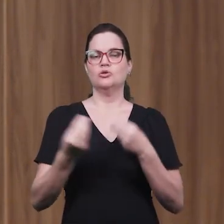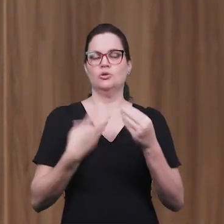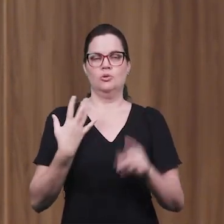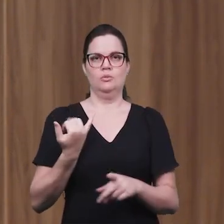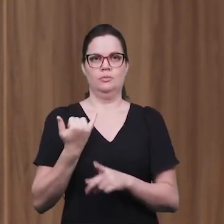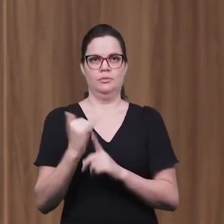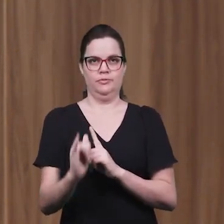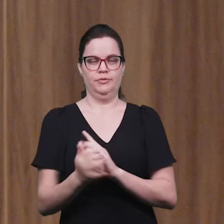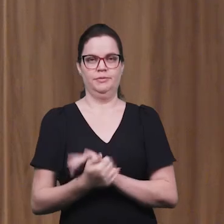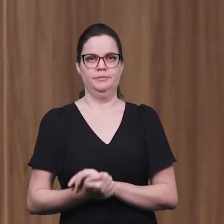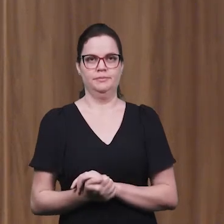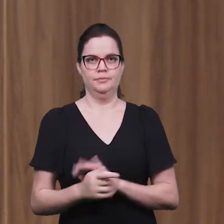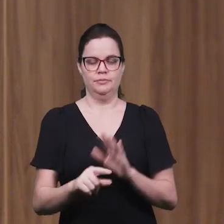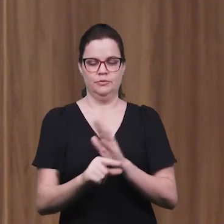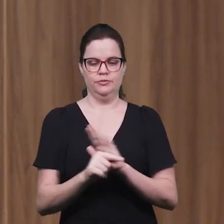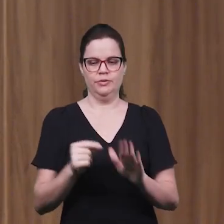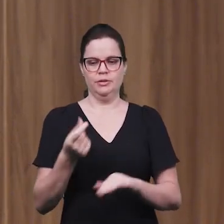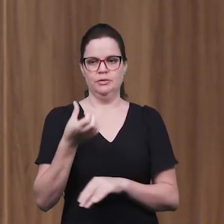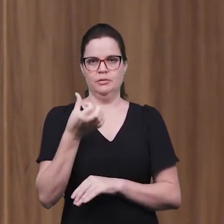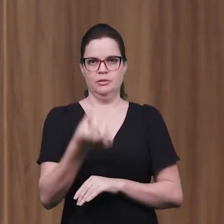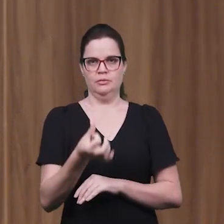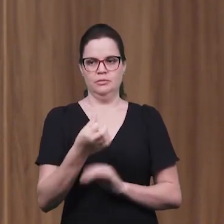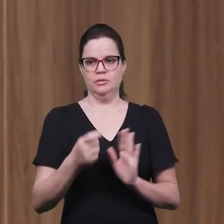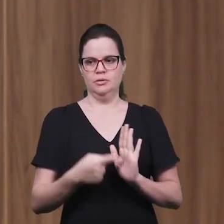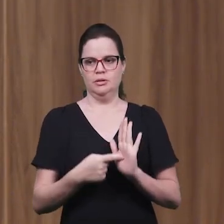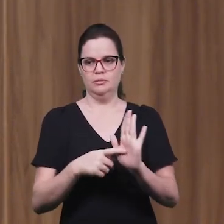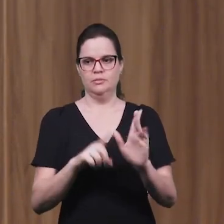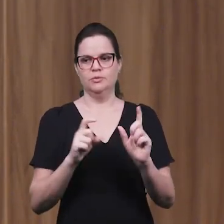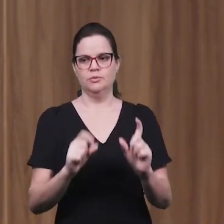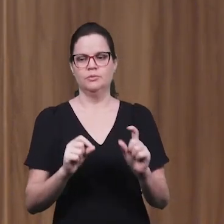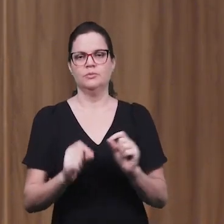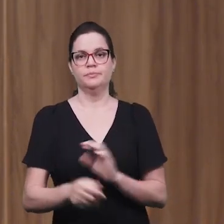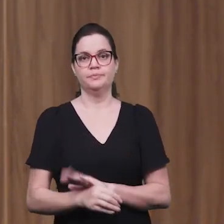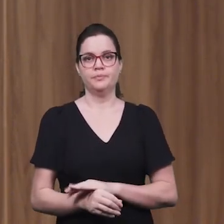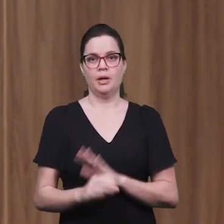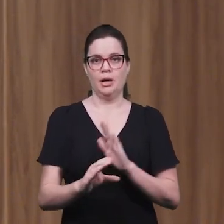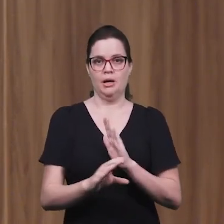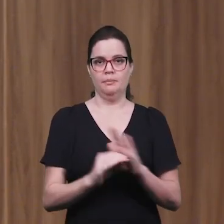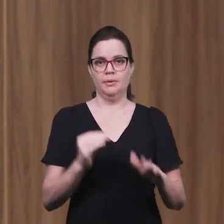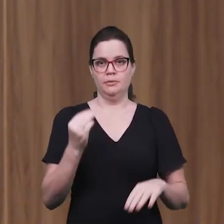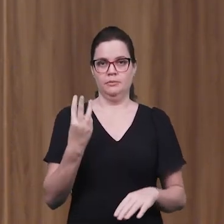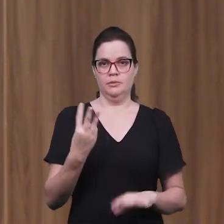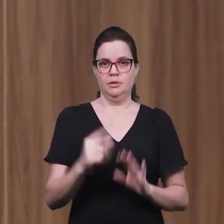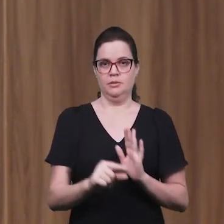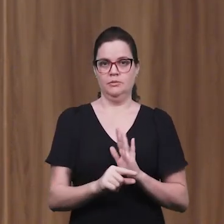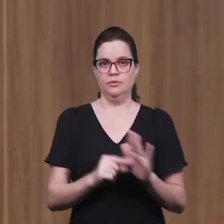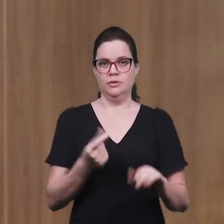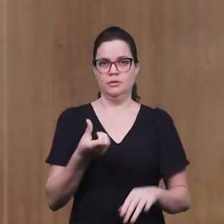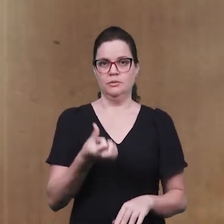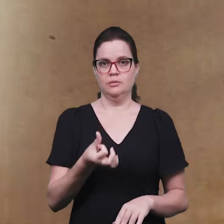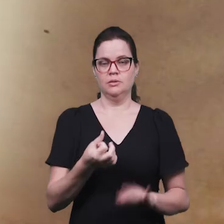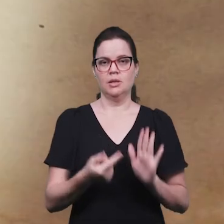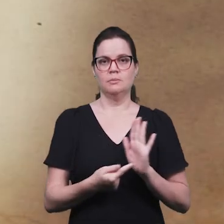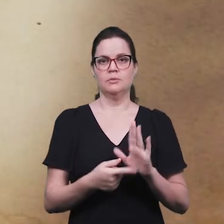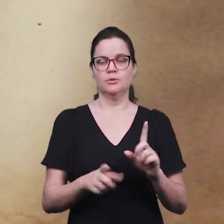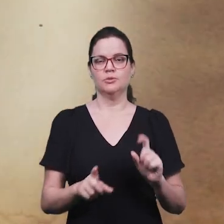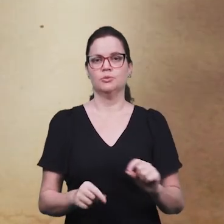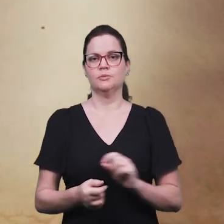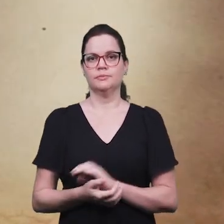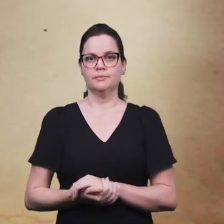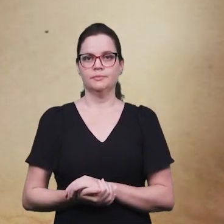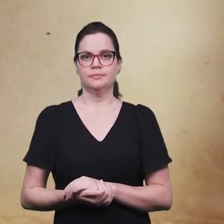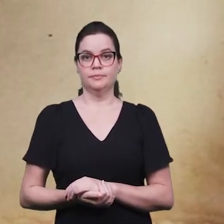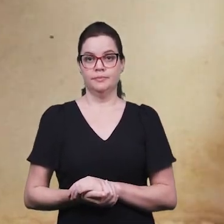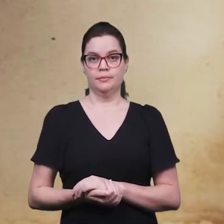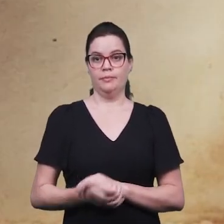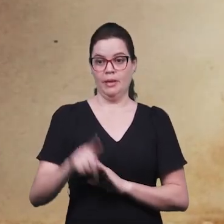profecia. No verso 6, diz assim, do capítulo 3, E eram